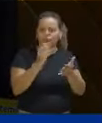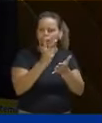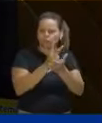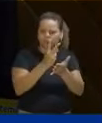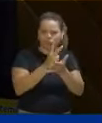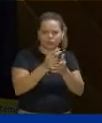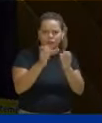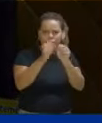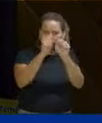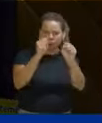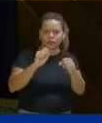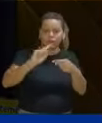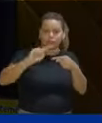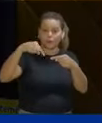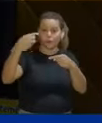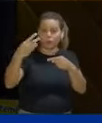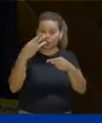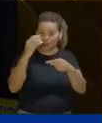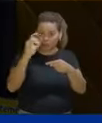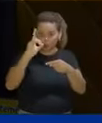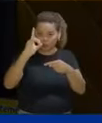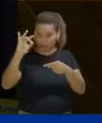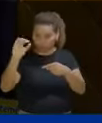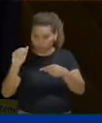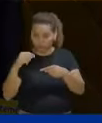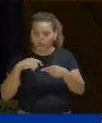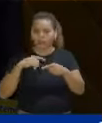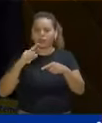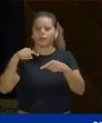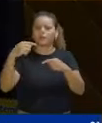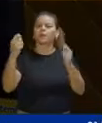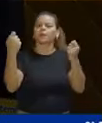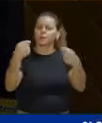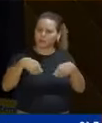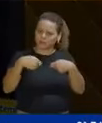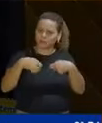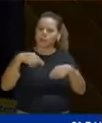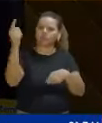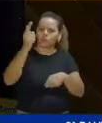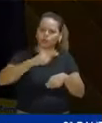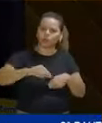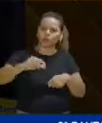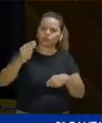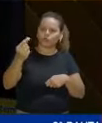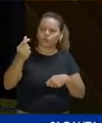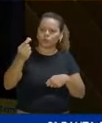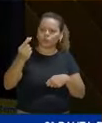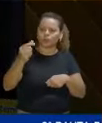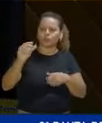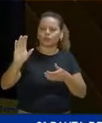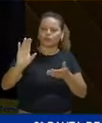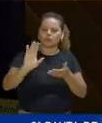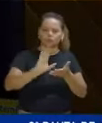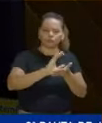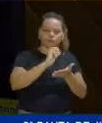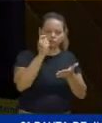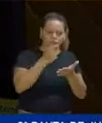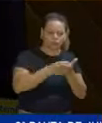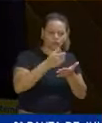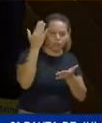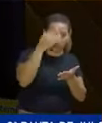30 dias após a data da eleição, isso é já o artigo 49, sendo juntadas à prestação de contas